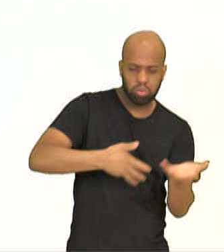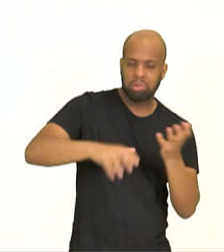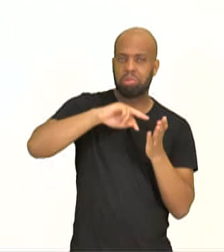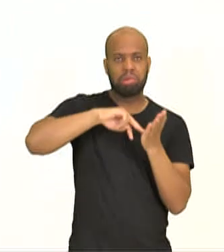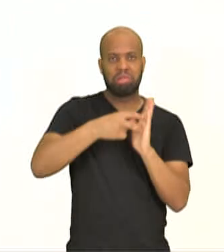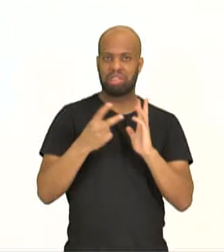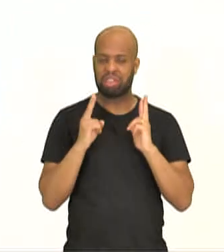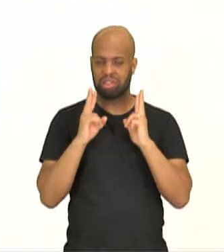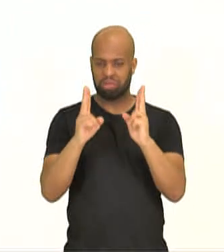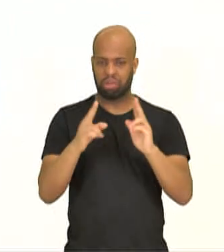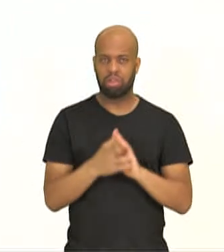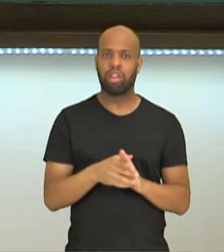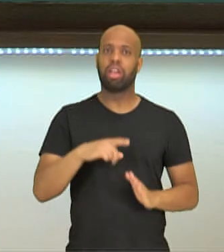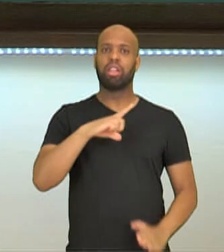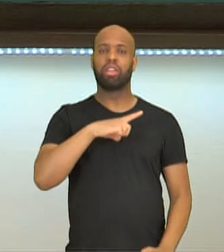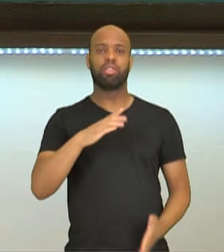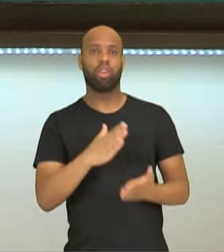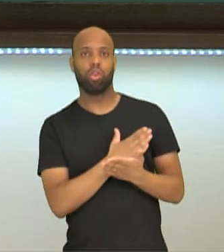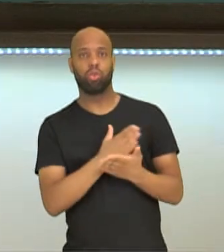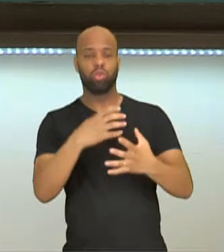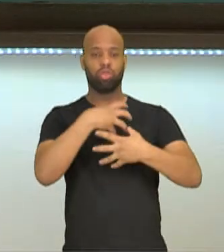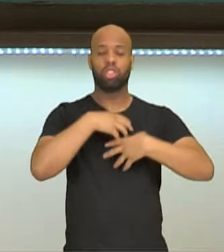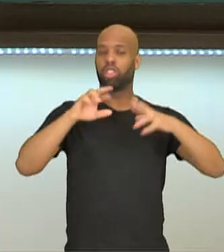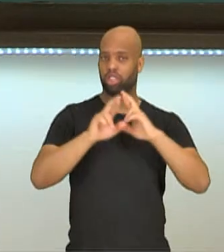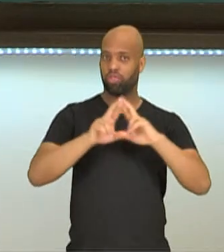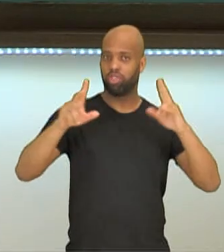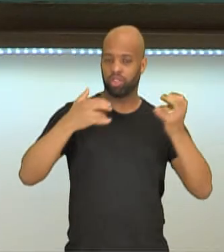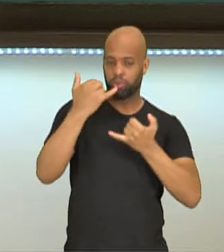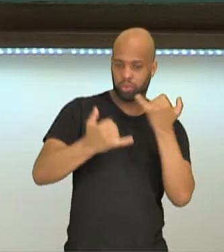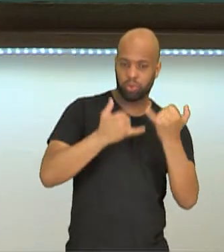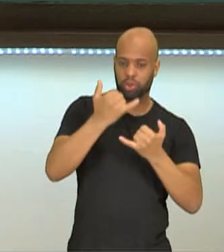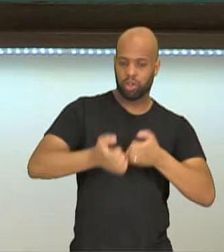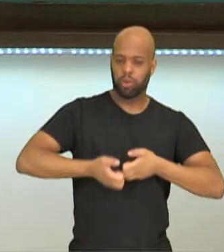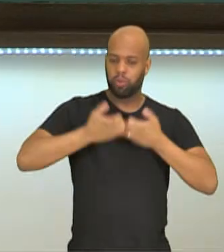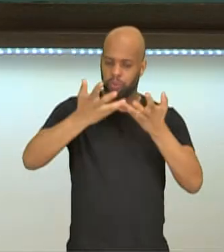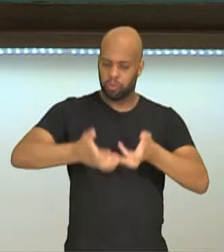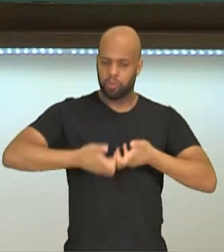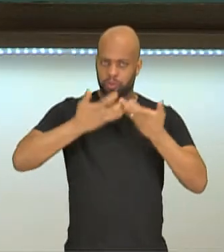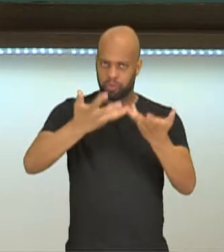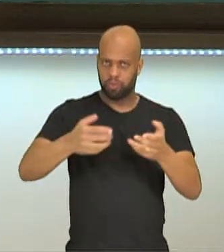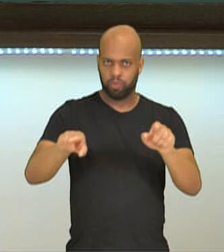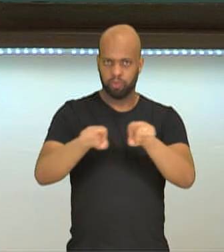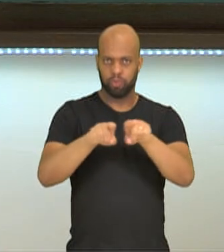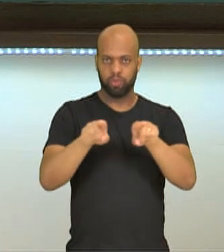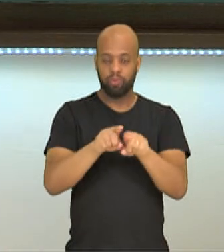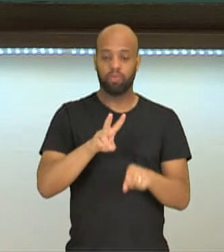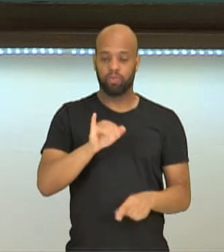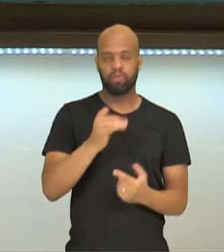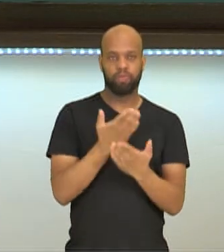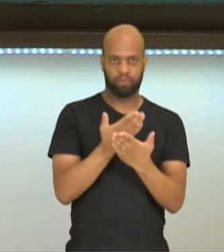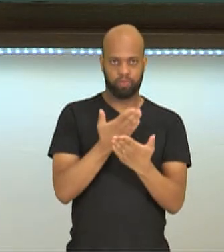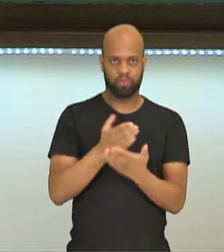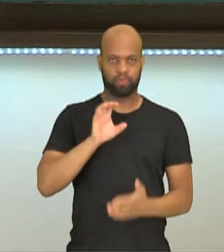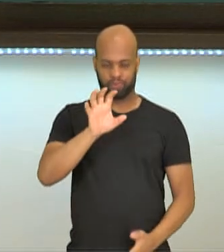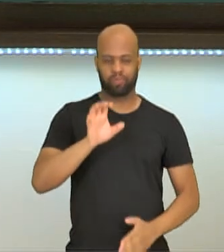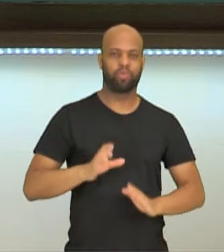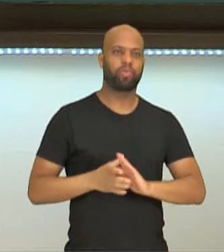coisa? Se eles têm algumas formas diferentes de jogar, de se expressar, de se manifestar? Vamos ver, então?